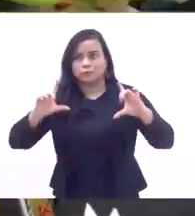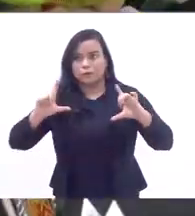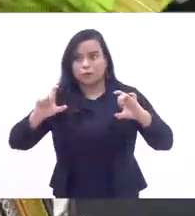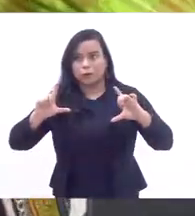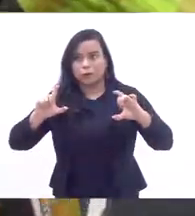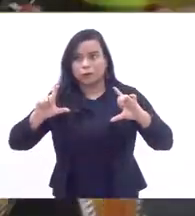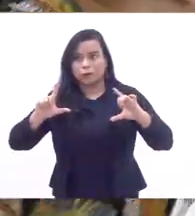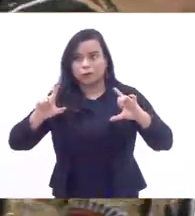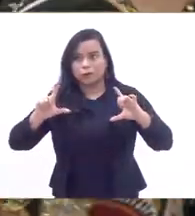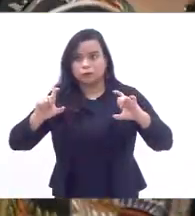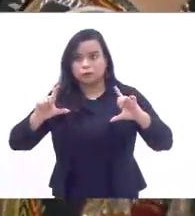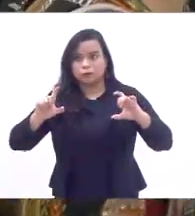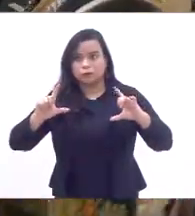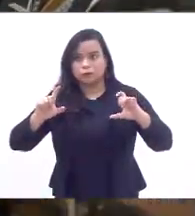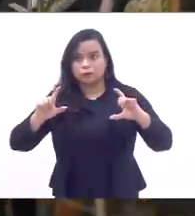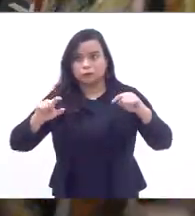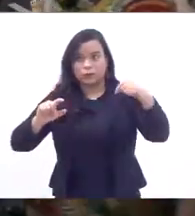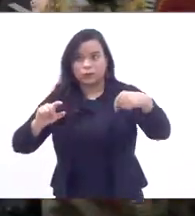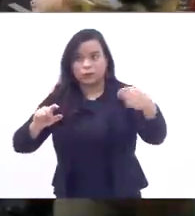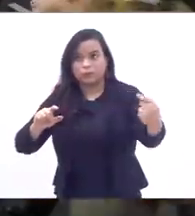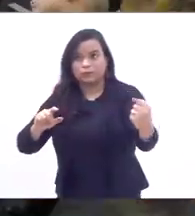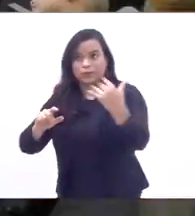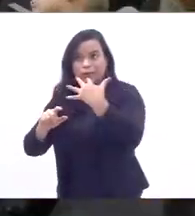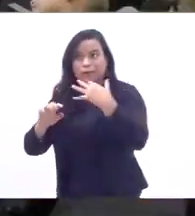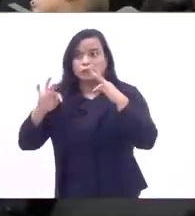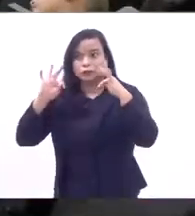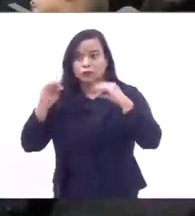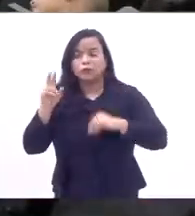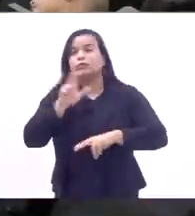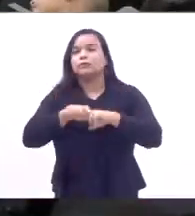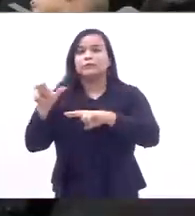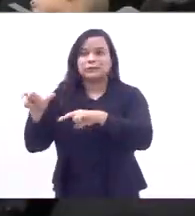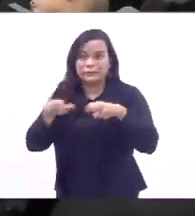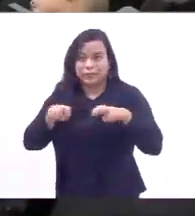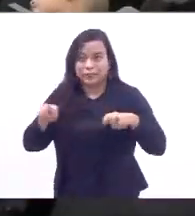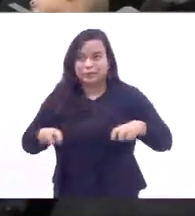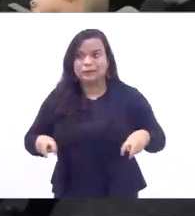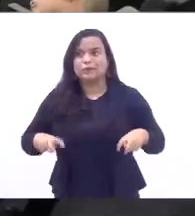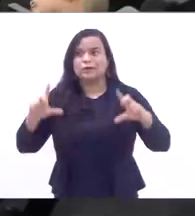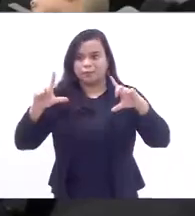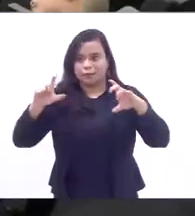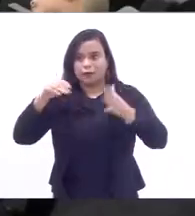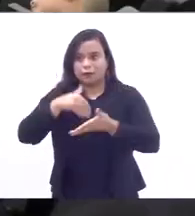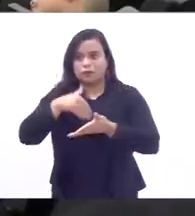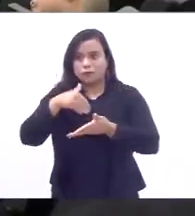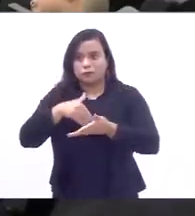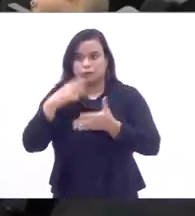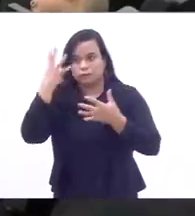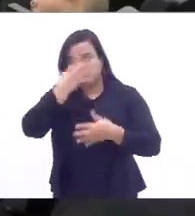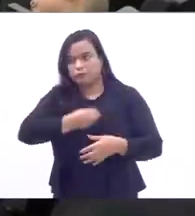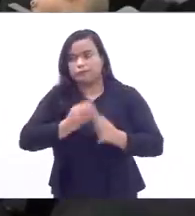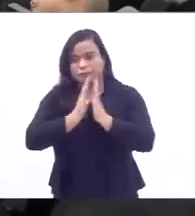uma foto daqui para aí, para todos se sentarem, só para a gente fazer essa última foto para ficar bonito.